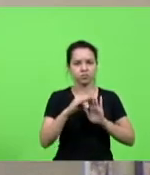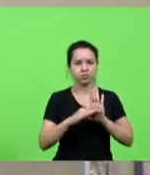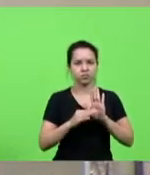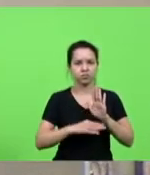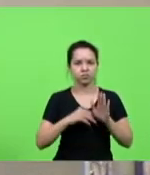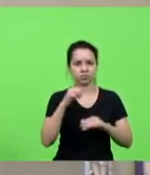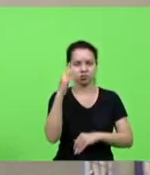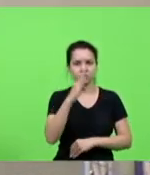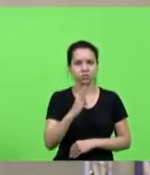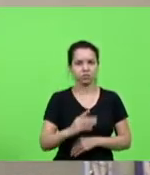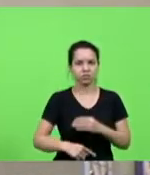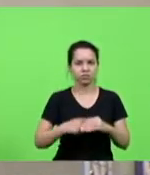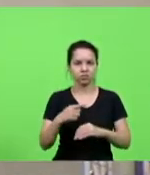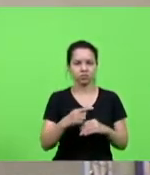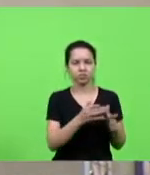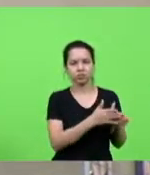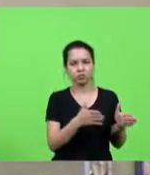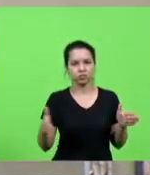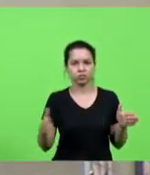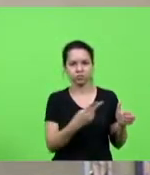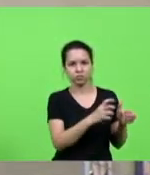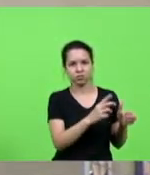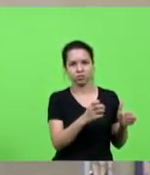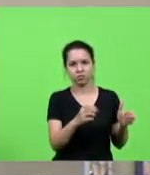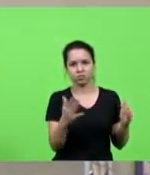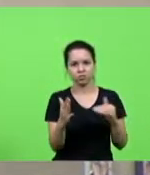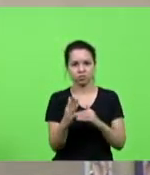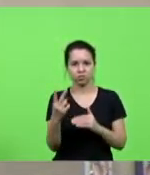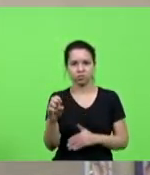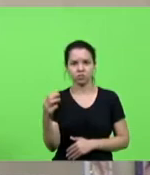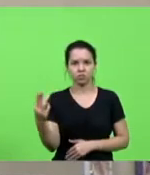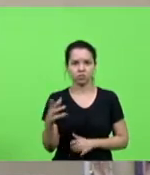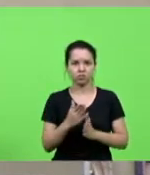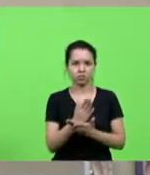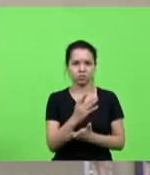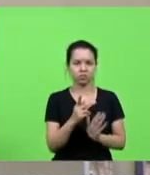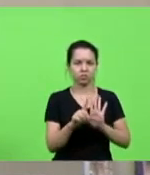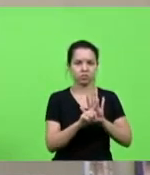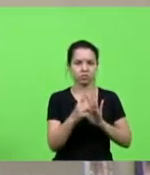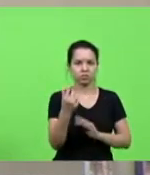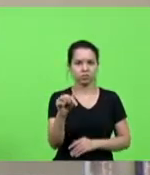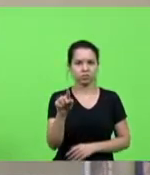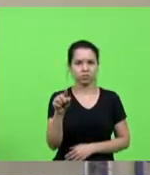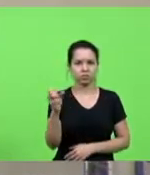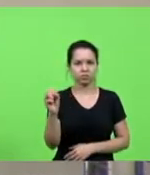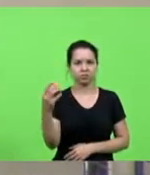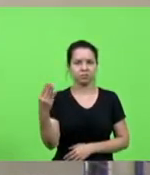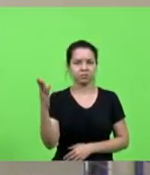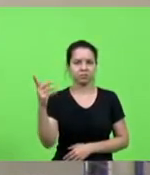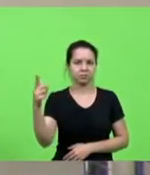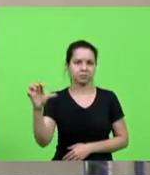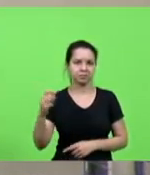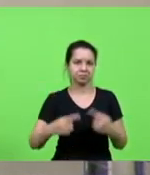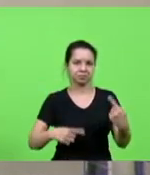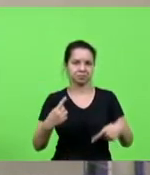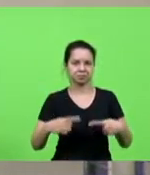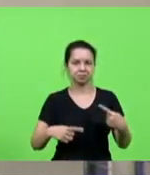para o quadriênio 2020-2023, aprovado pela Lei 17.874 de 2019. Em